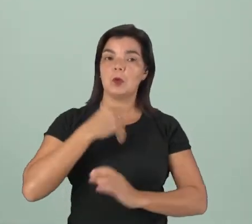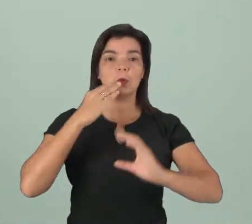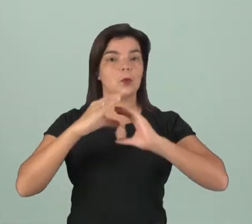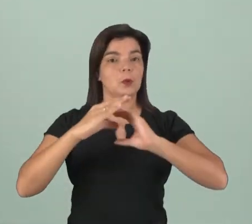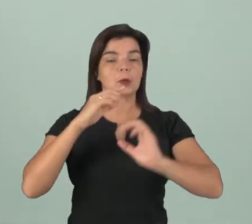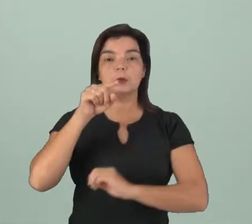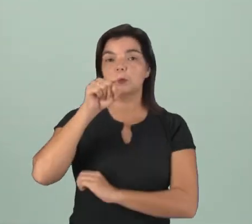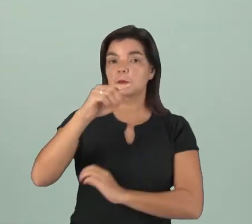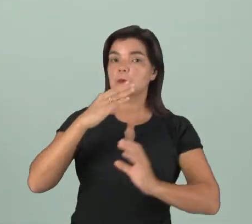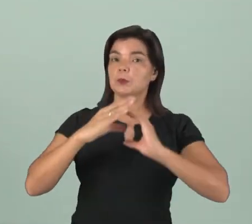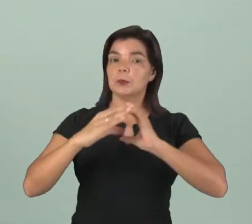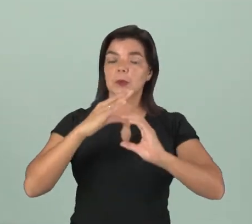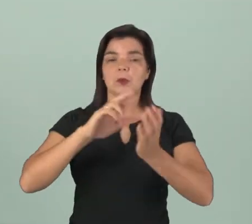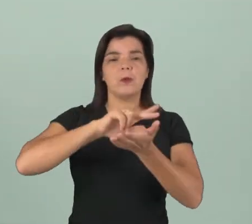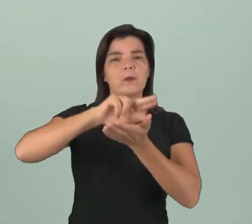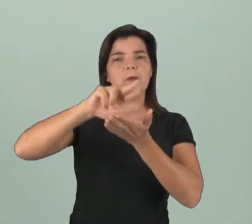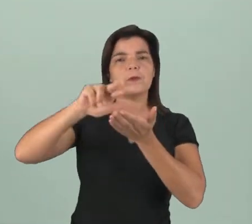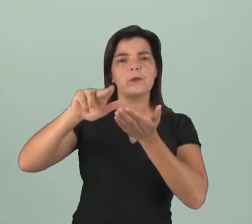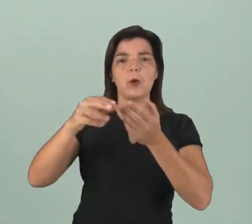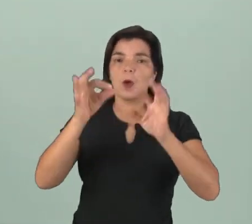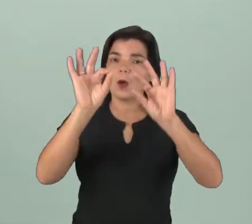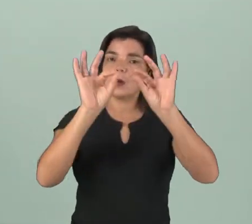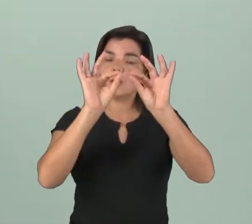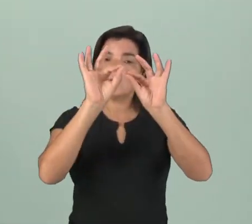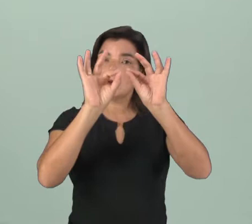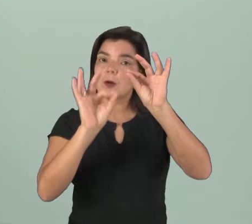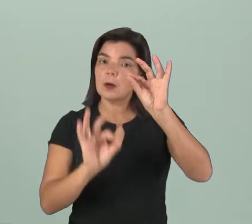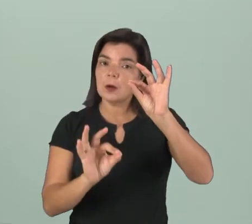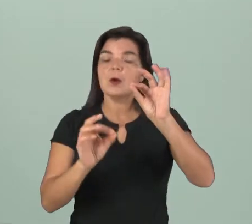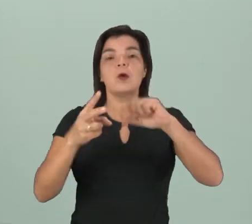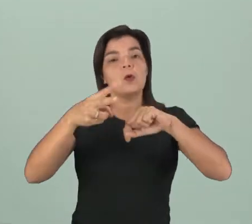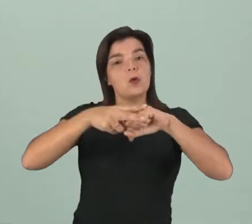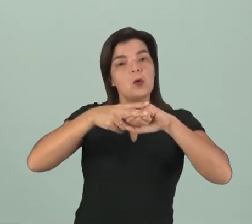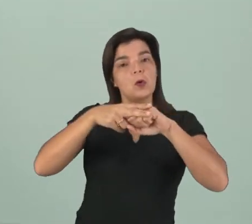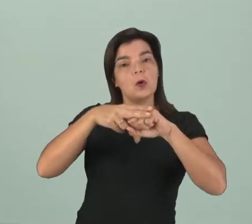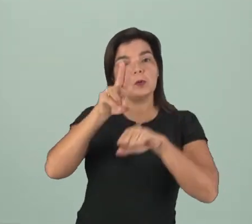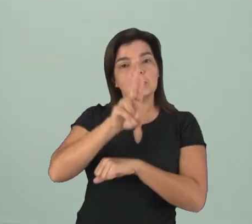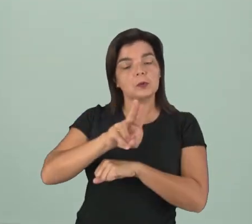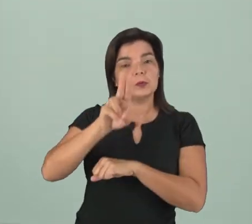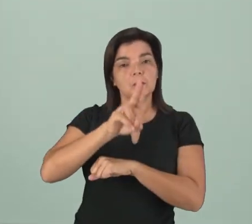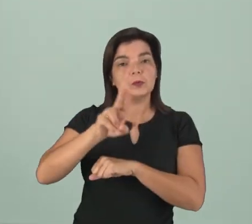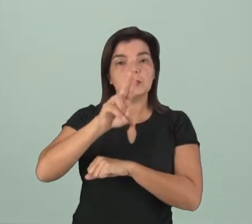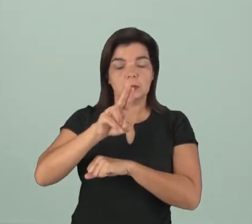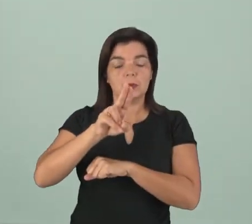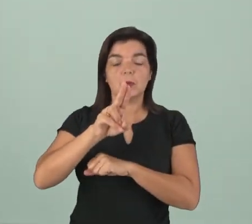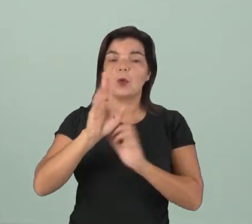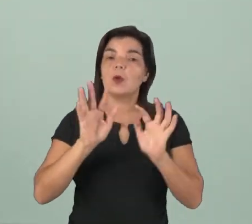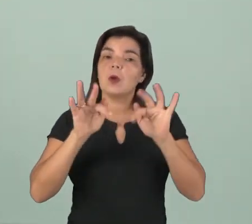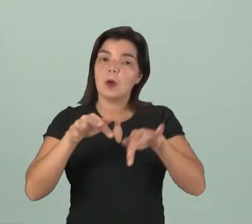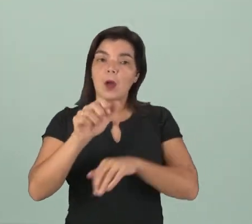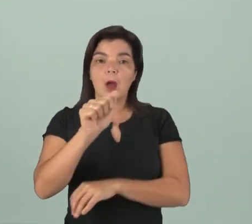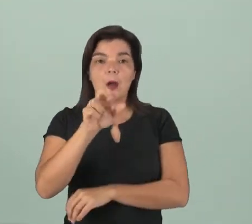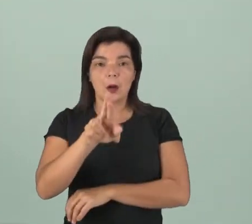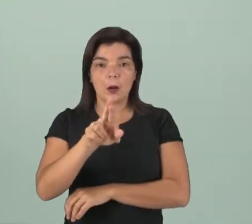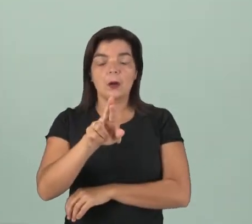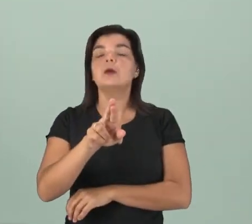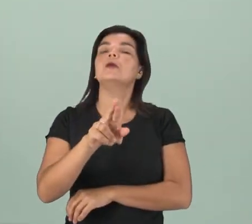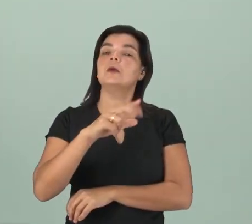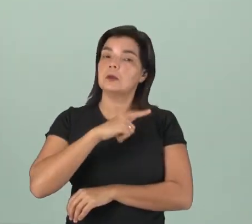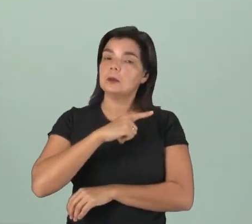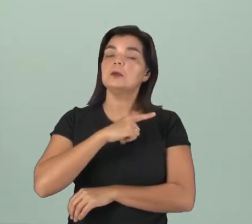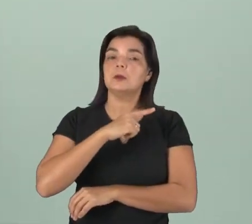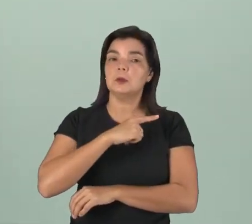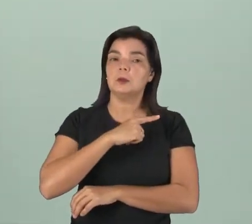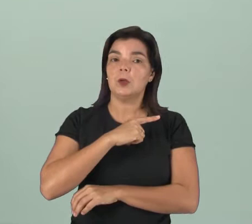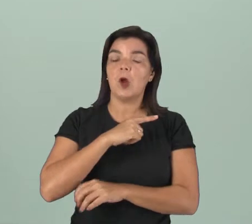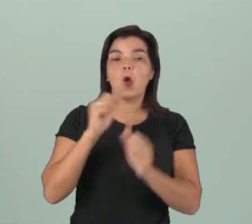tu cantas, ele canta. Ou seja, para qualquer verbo que eu utilize dessa mesma terminação AR, eu vou estar